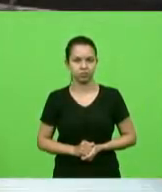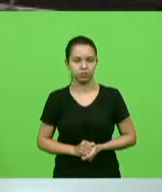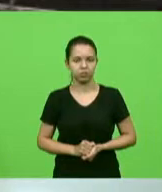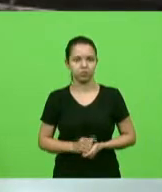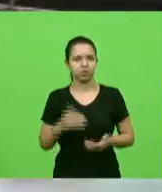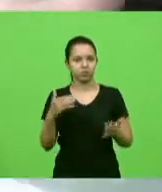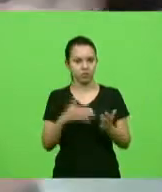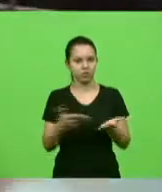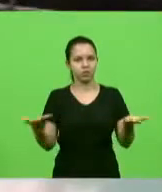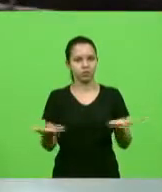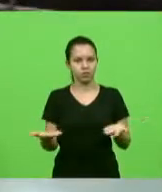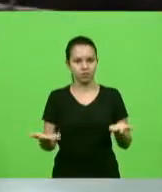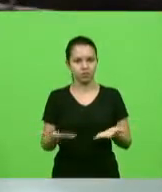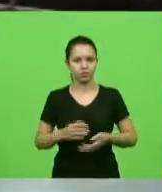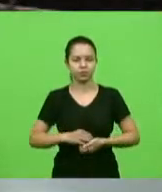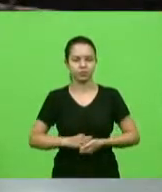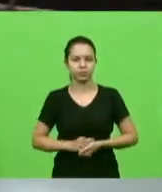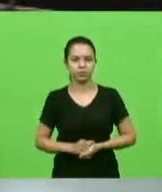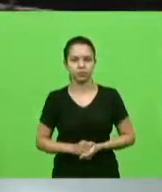até a presente data.